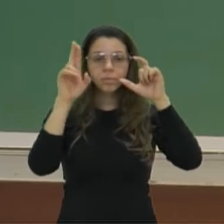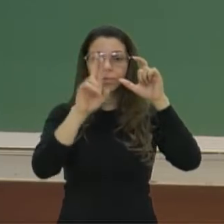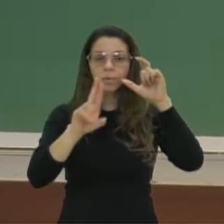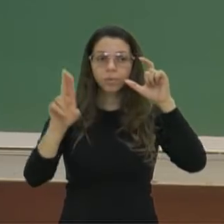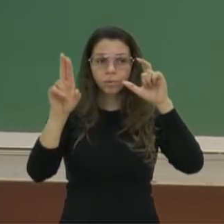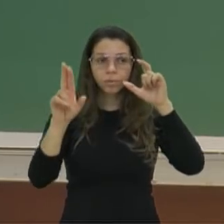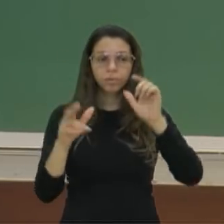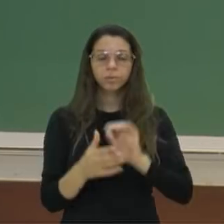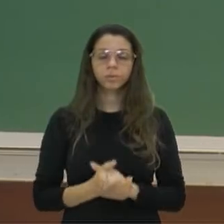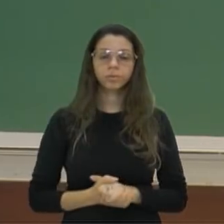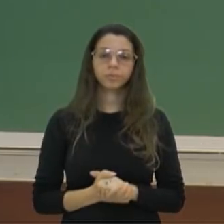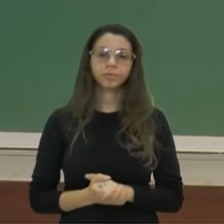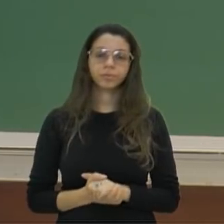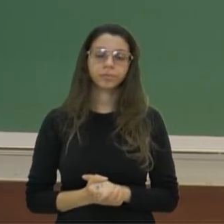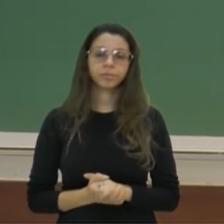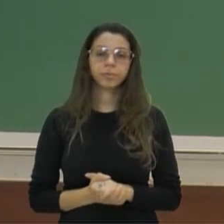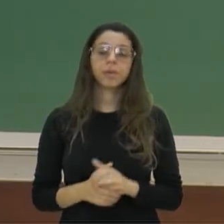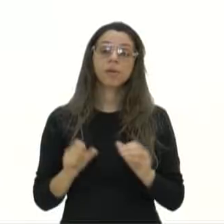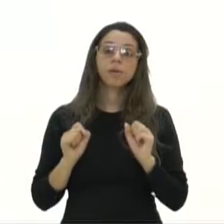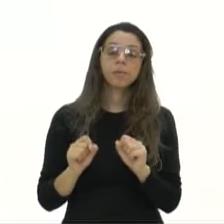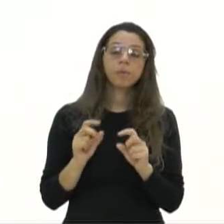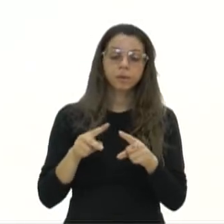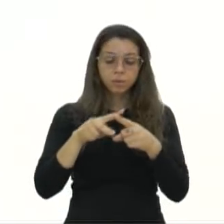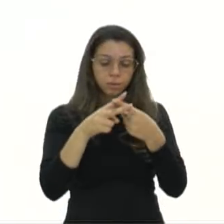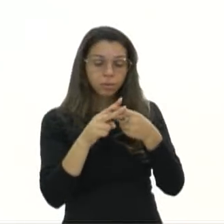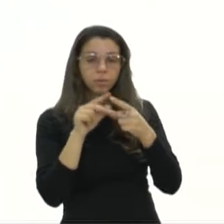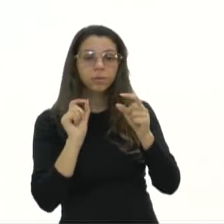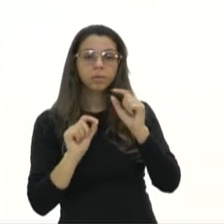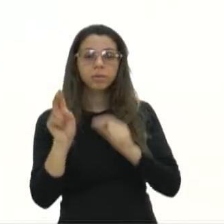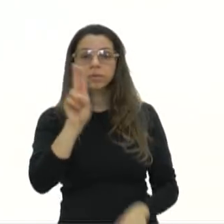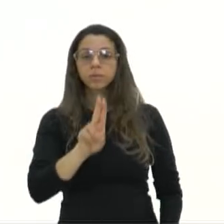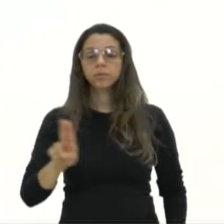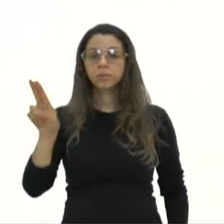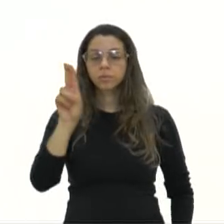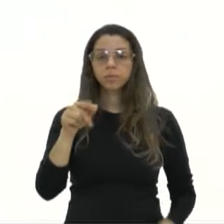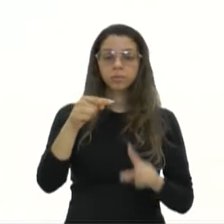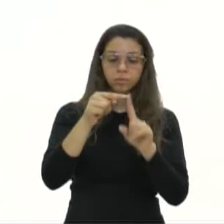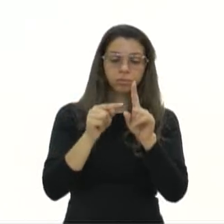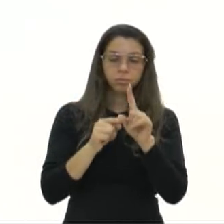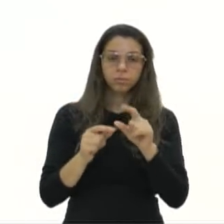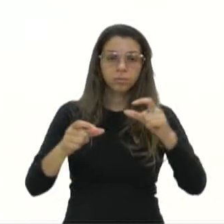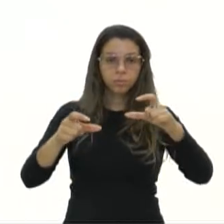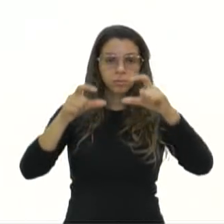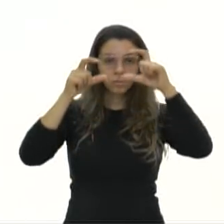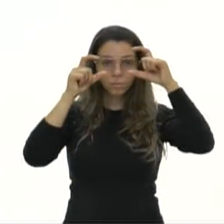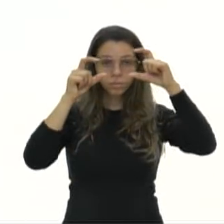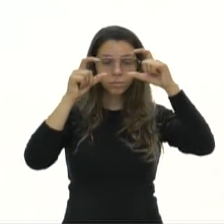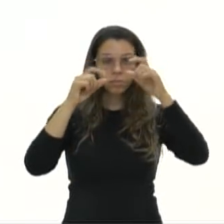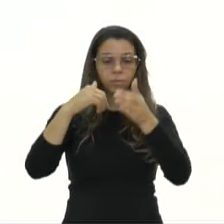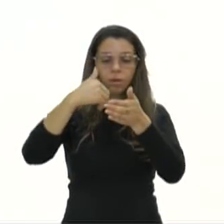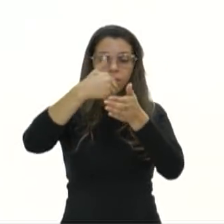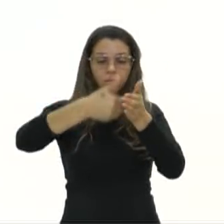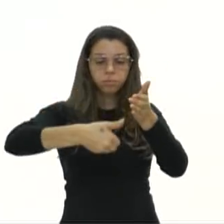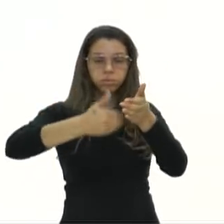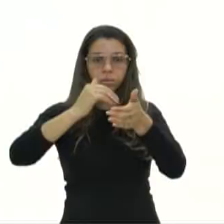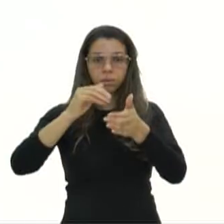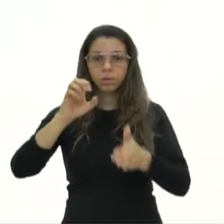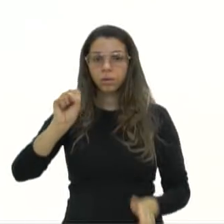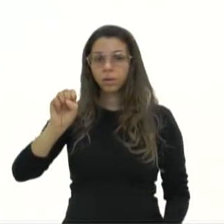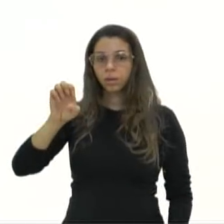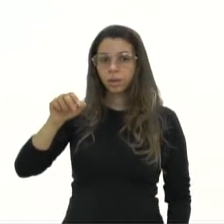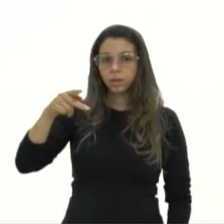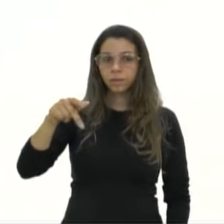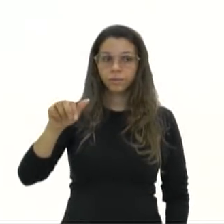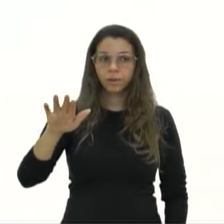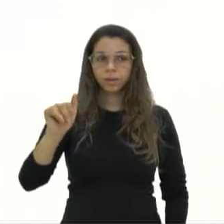deve usar? Então, a miopia pode ser corrigida utilizando-se um tipo de lente esférica, chamada lente